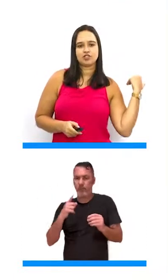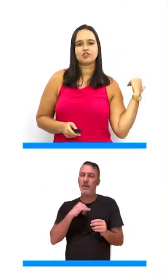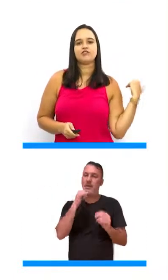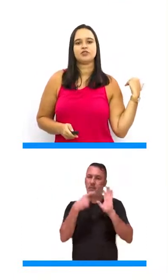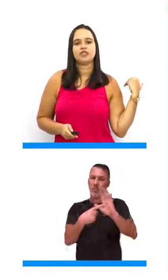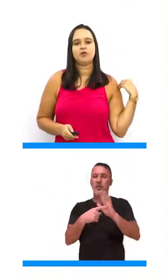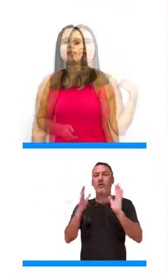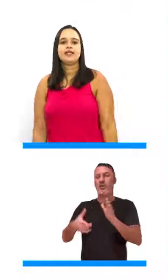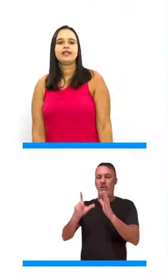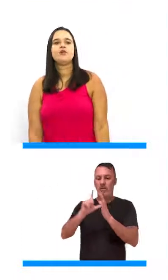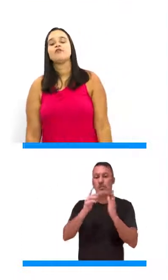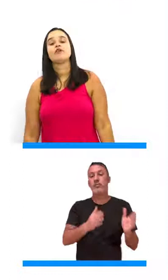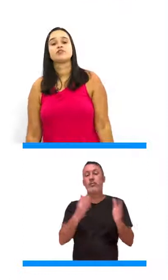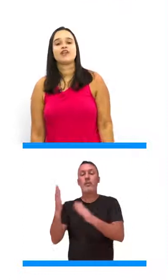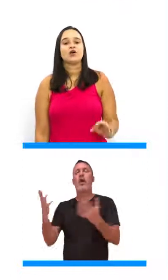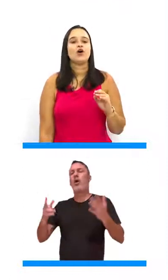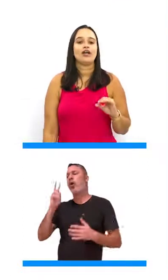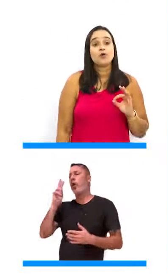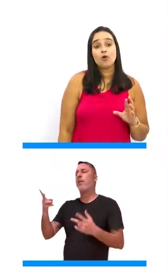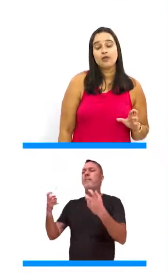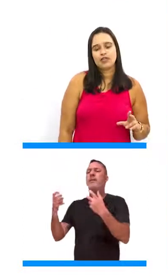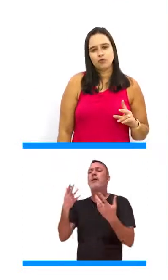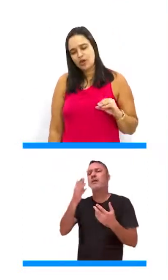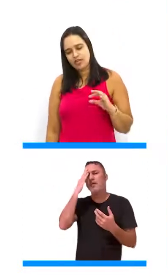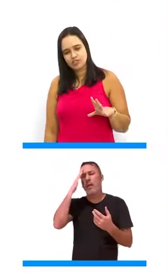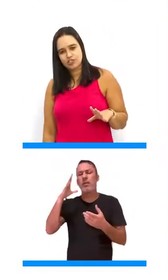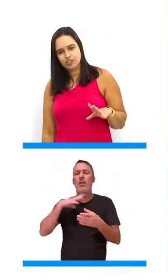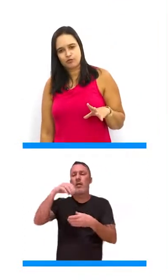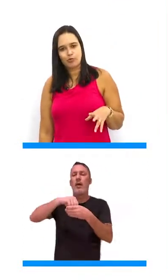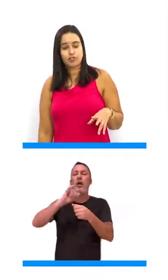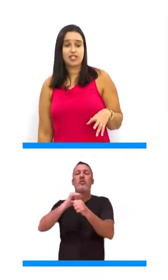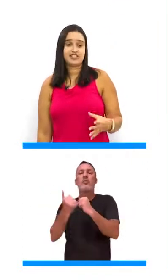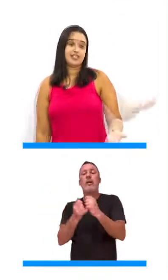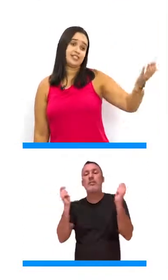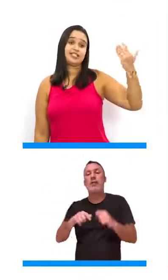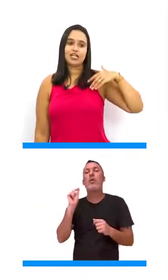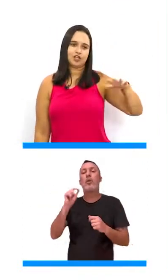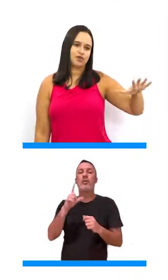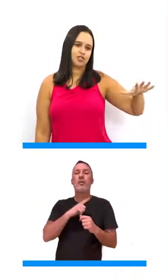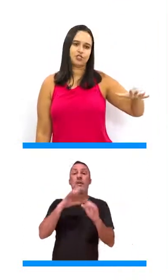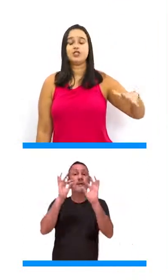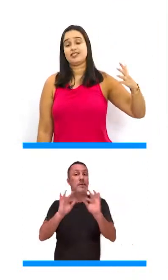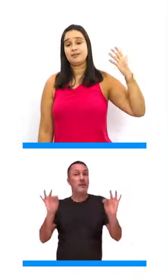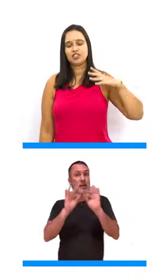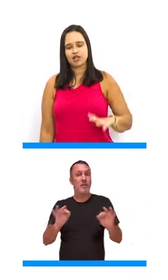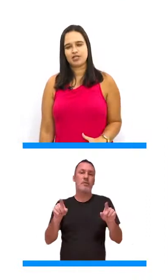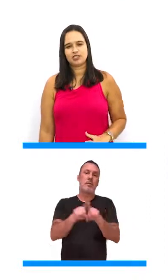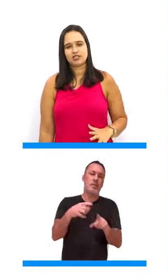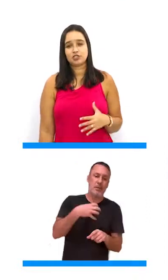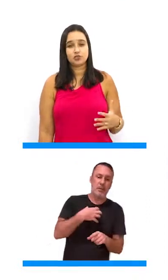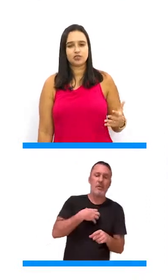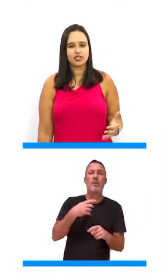que a gente viu anteriormente. Então, vamos ver agora como que um adjetivo pode trazer sintaticamente e